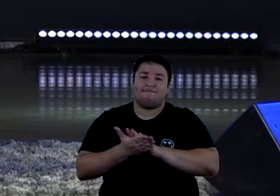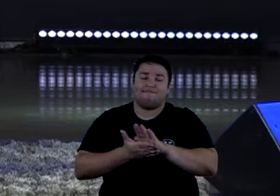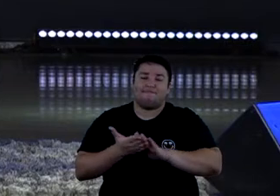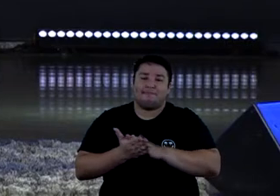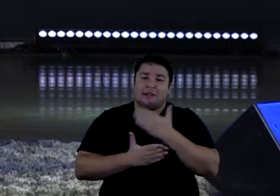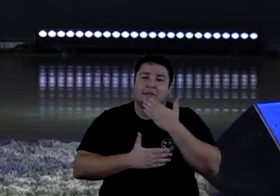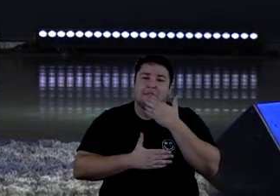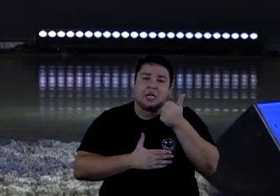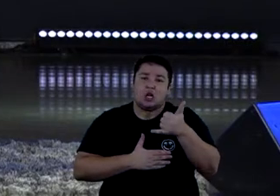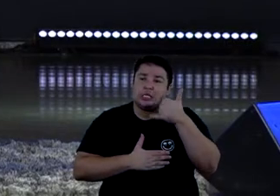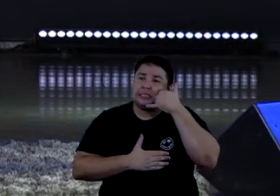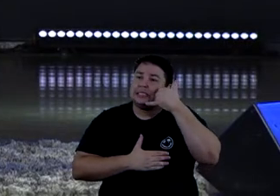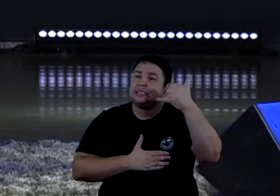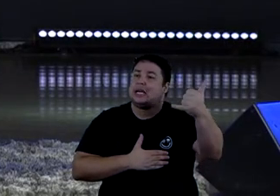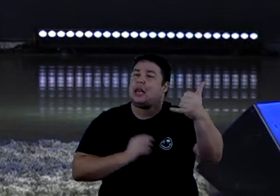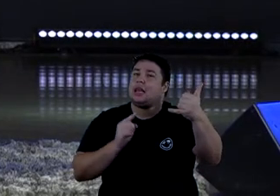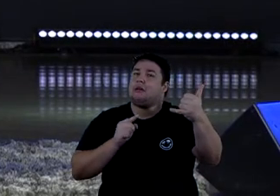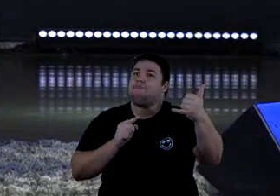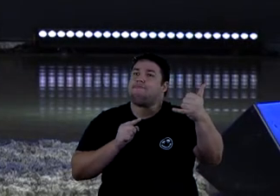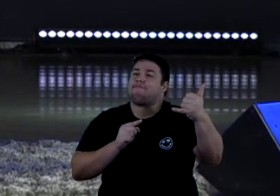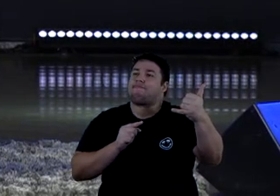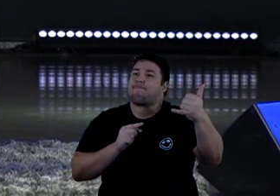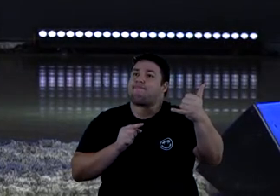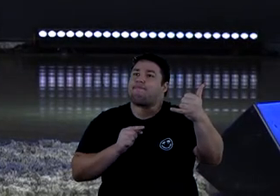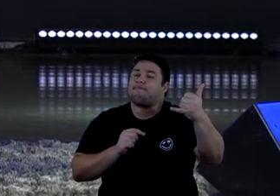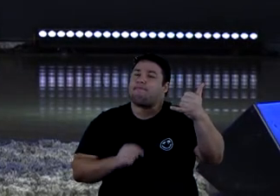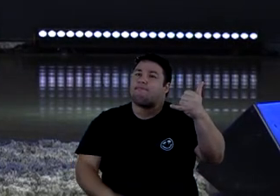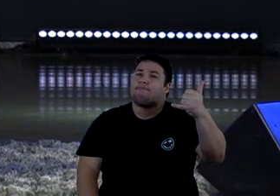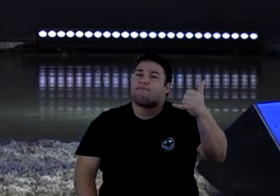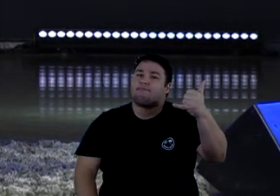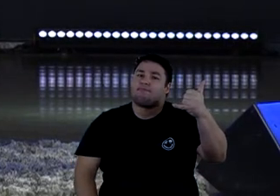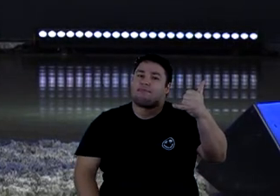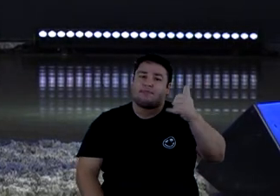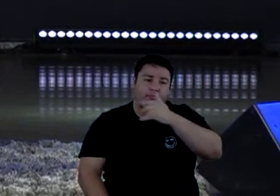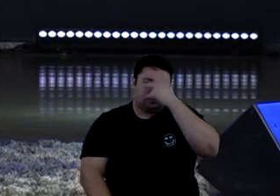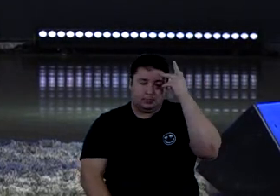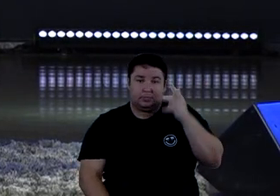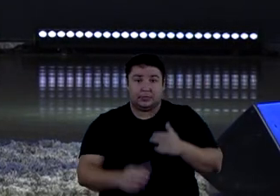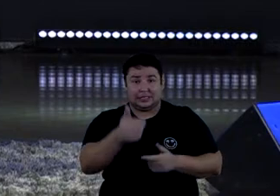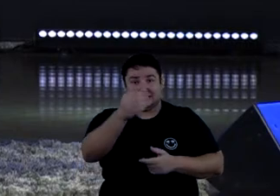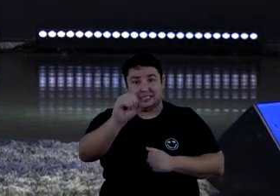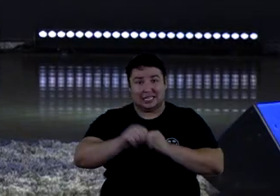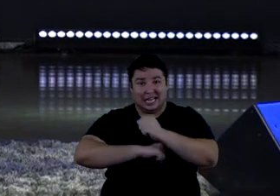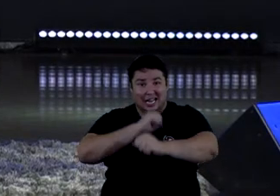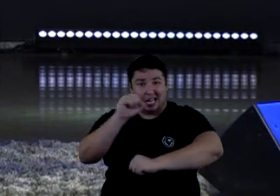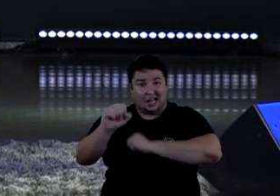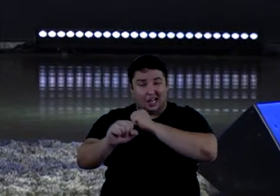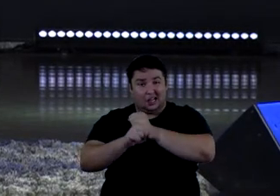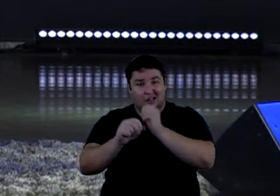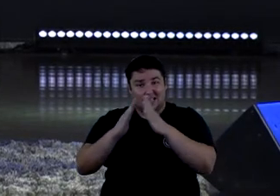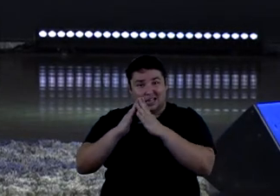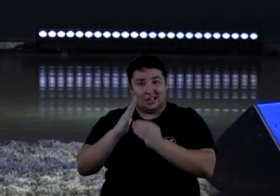É melhor ligar para os universitários. O cara está 10 anos na igreja, meu.